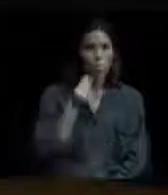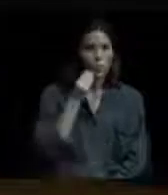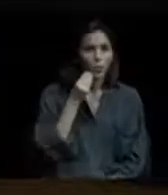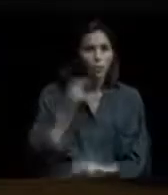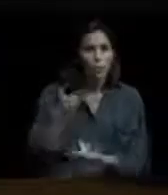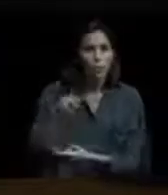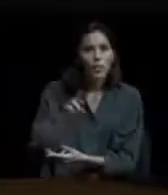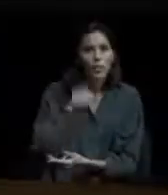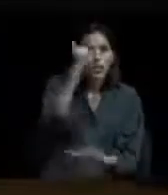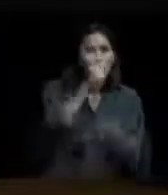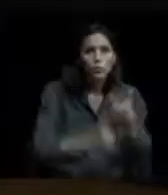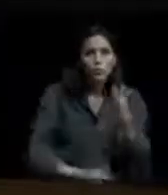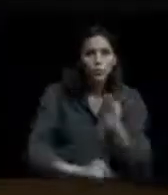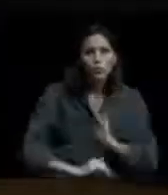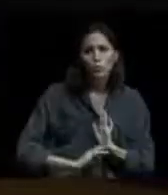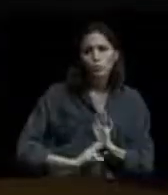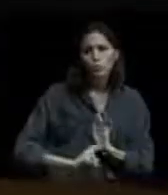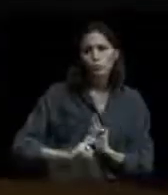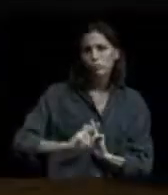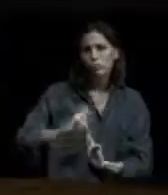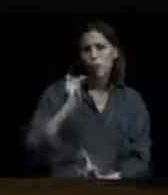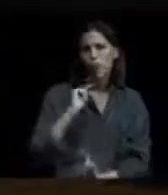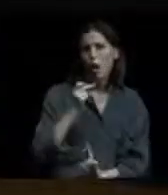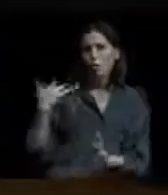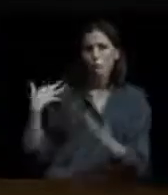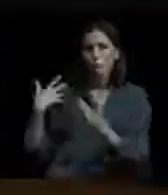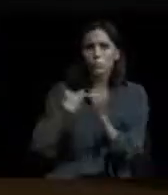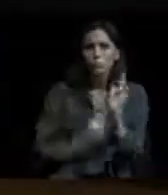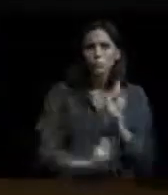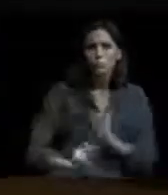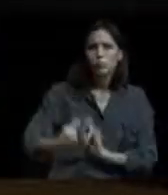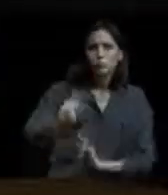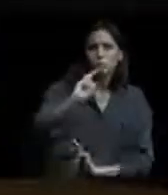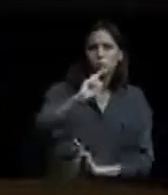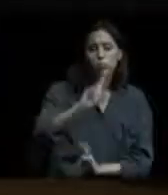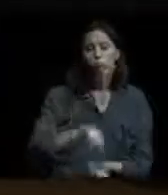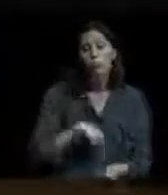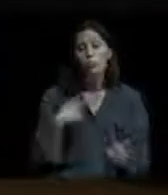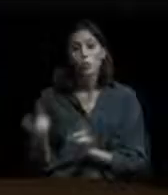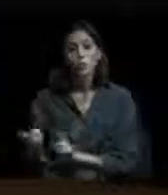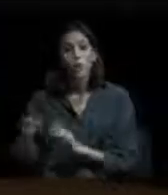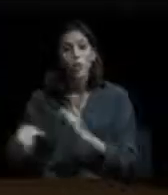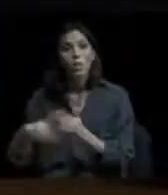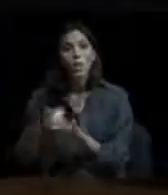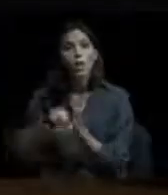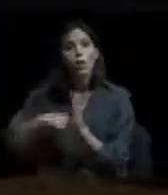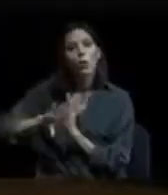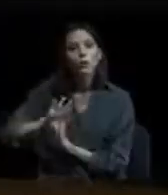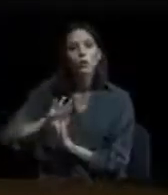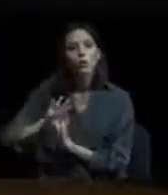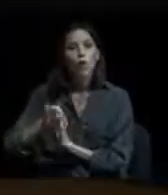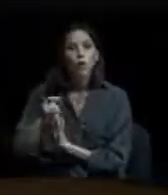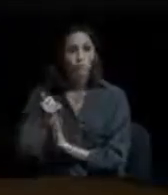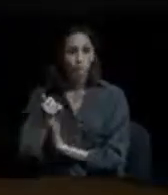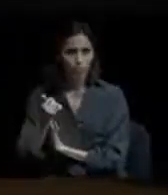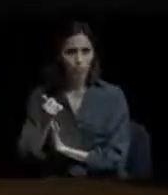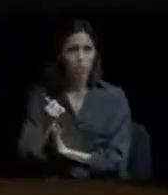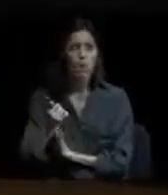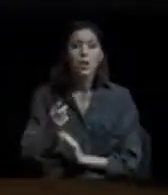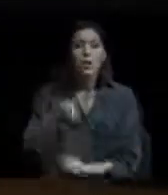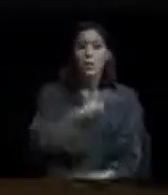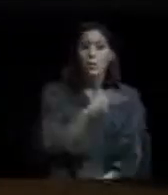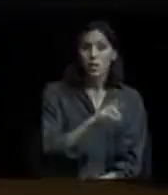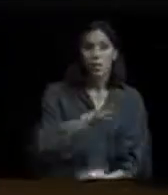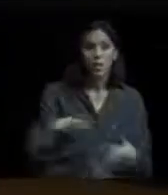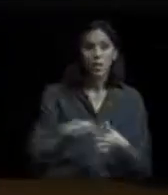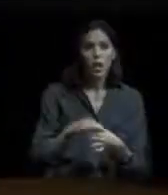da cobrança de taxas e impostos têm vindo a crescer ao longo dos últimos anos, representando em contrapartida uma despesa adicional para os lisboetas. Foi o caso da